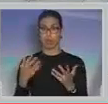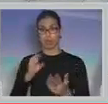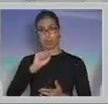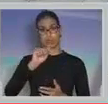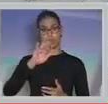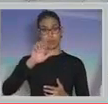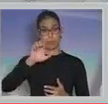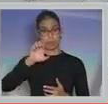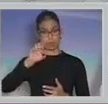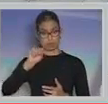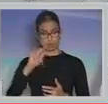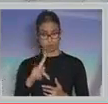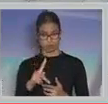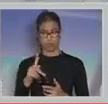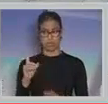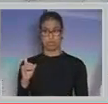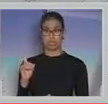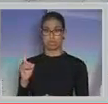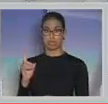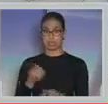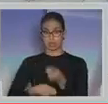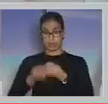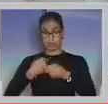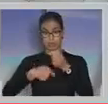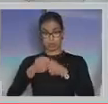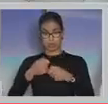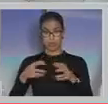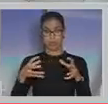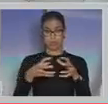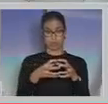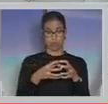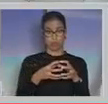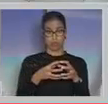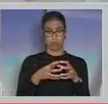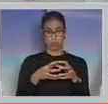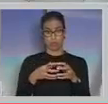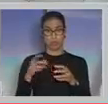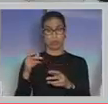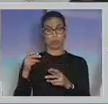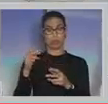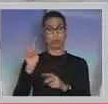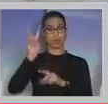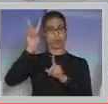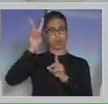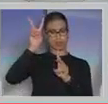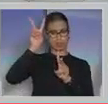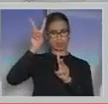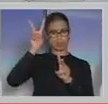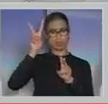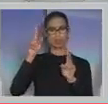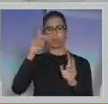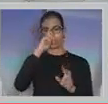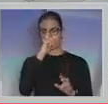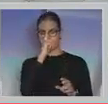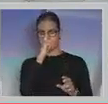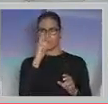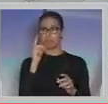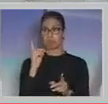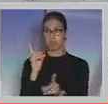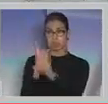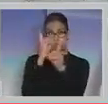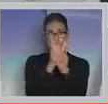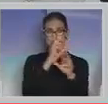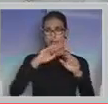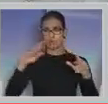Sabesp também envolvendo é um financiamento da campanha do Alckmin via Sabesp com empreiteiras enfim são muitas denúncias